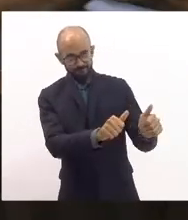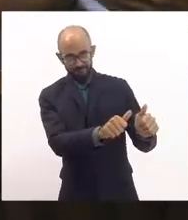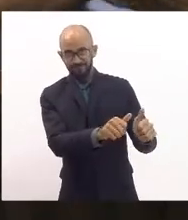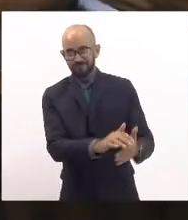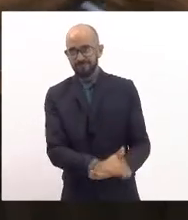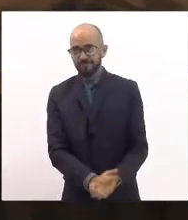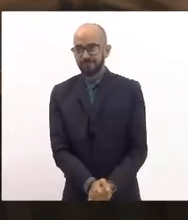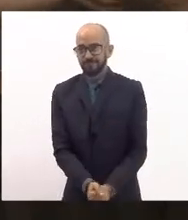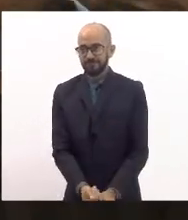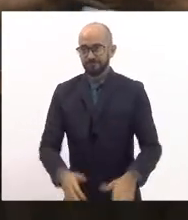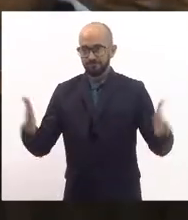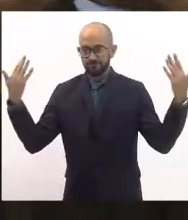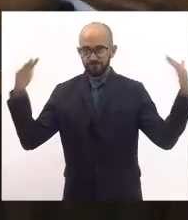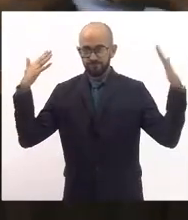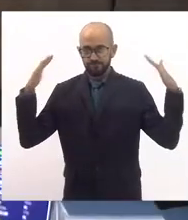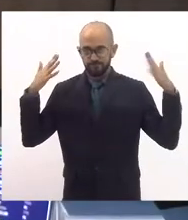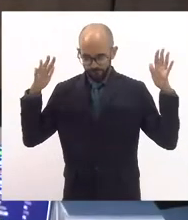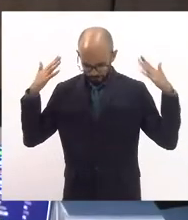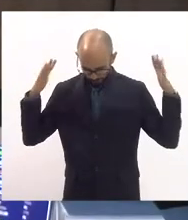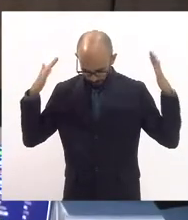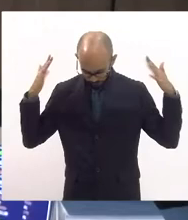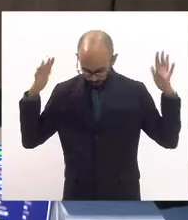E aí